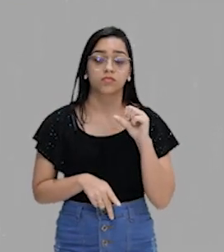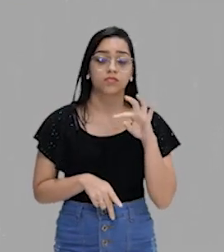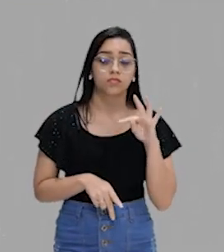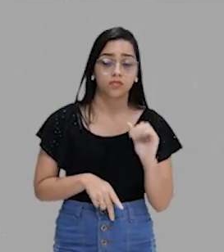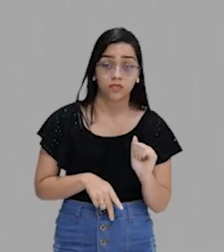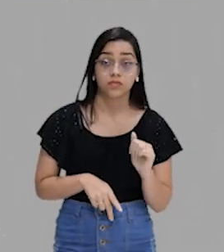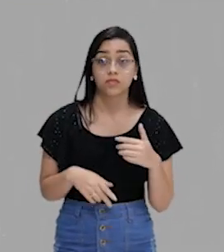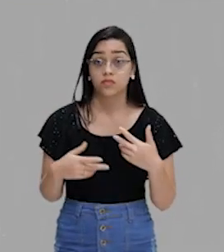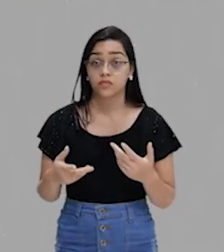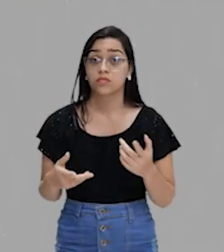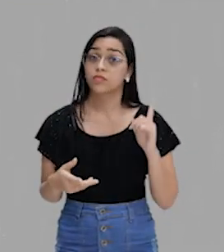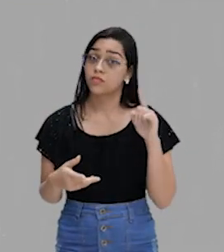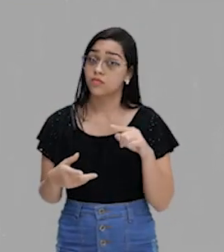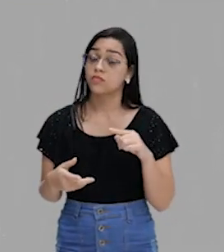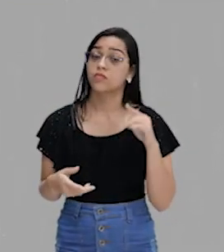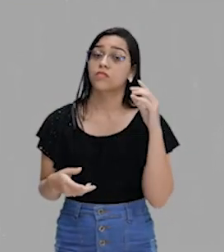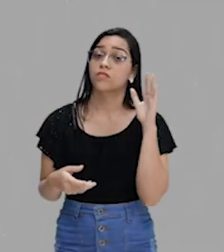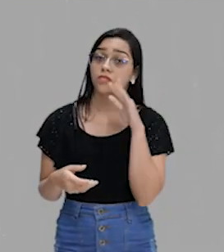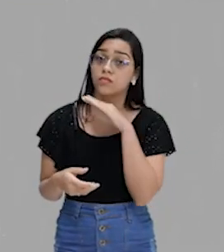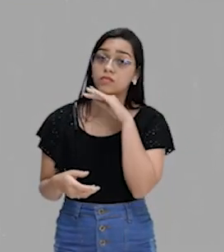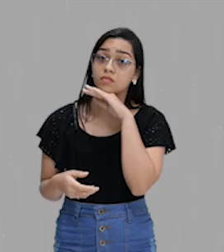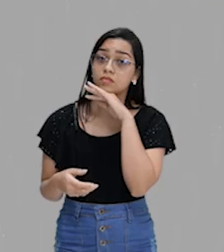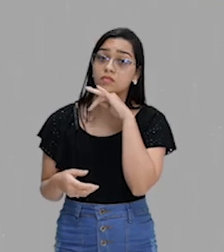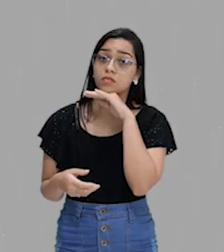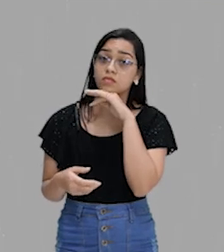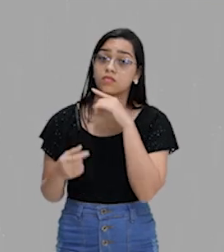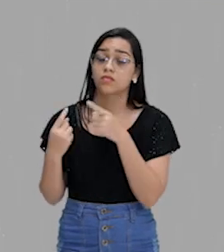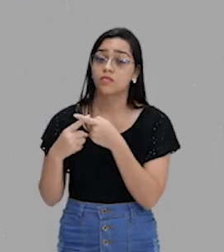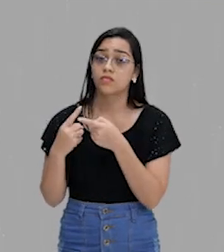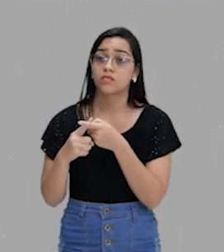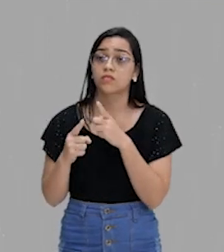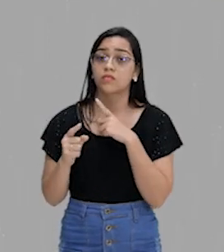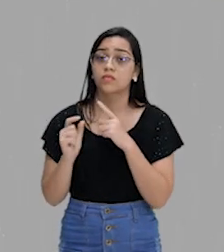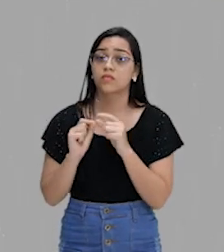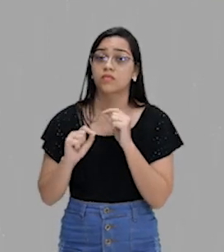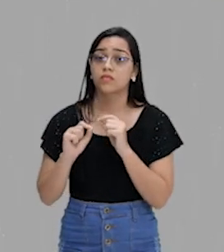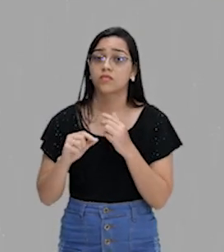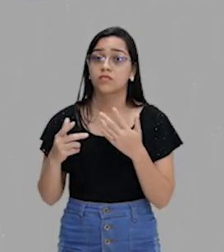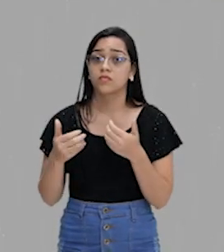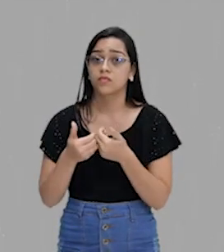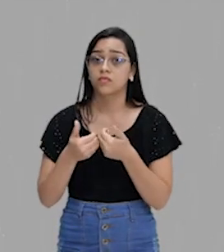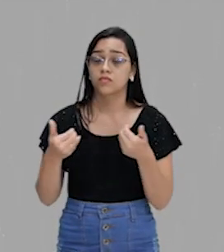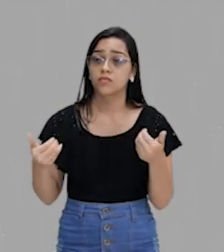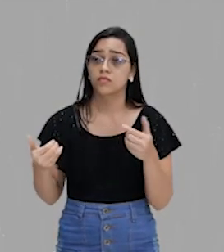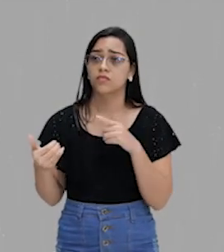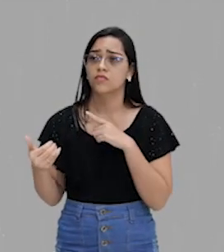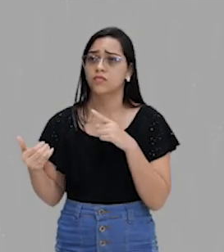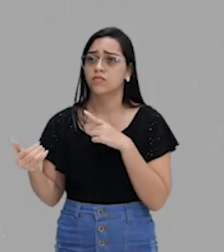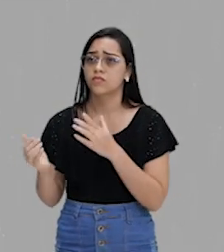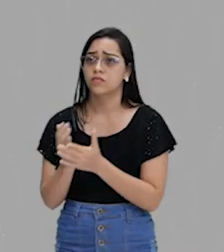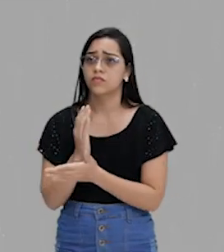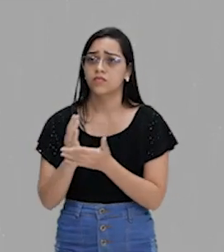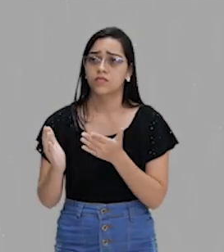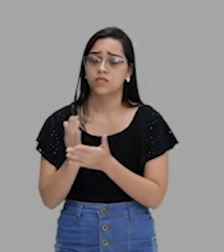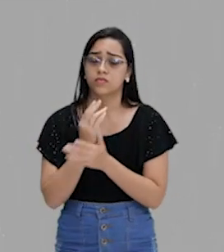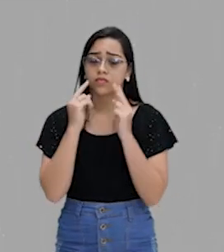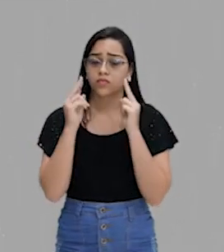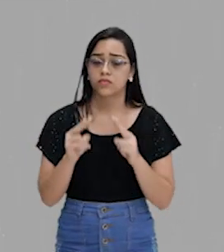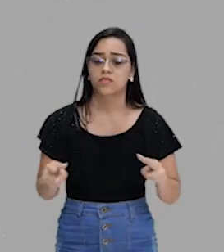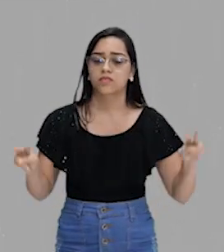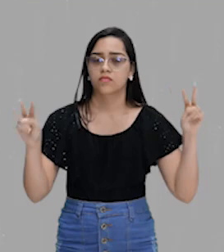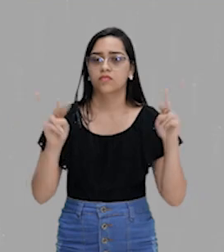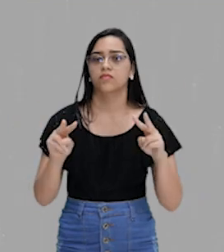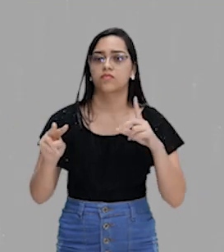coisa antropocêntrica. E isso é muito prejudicial, porque traz ruptura para algumas